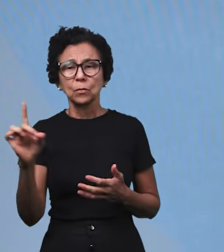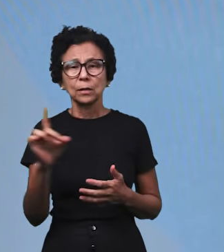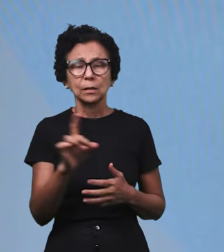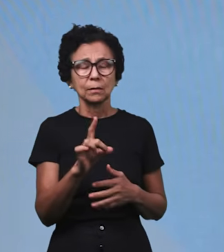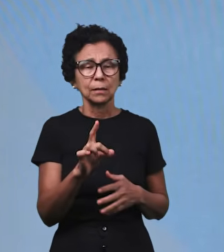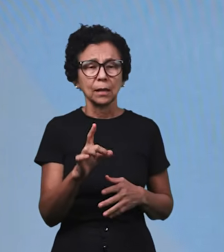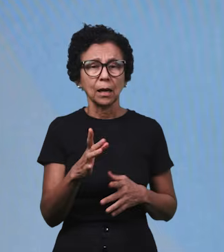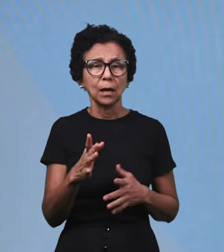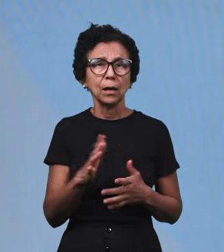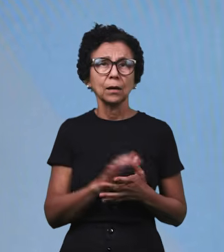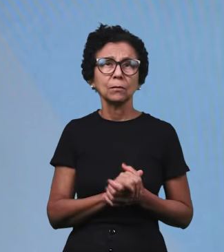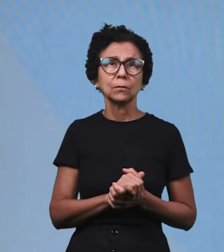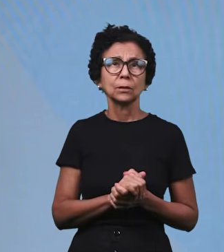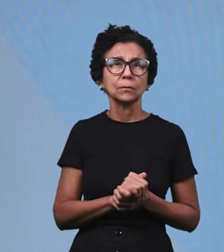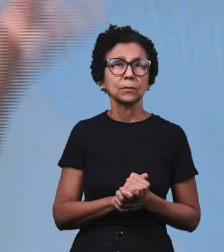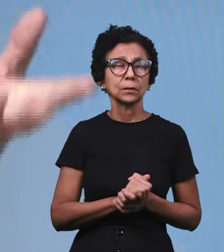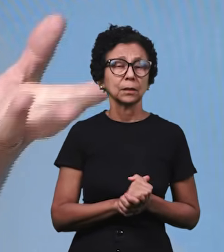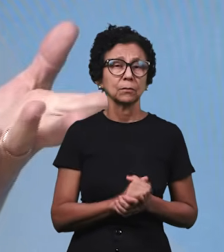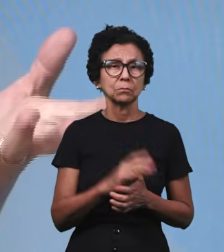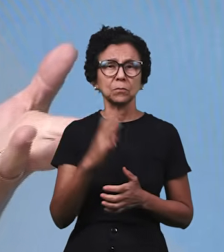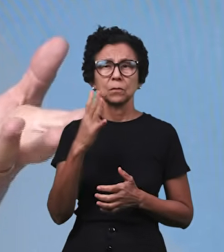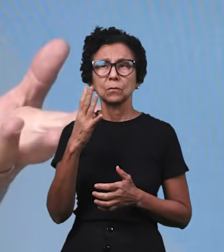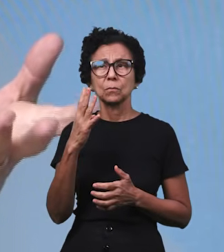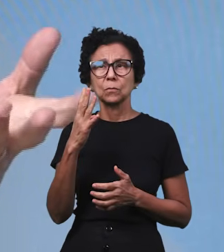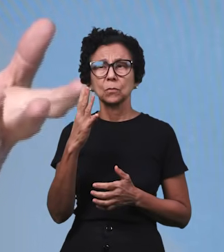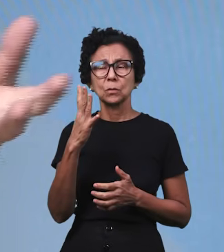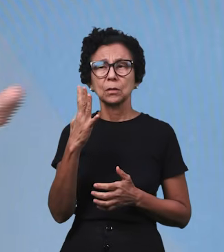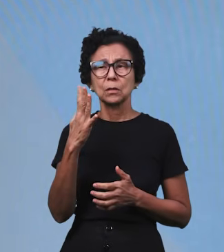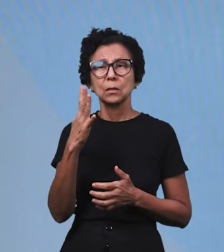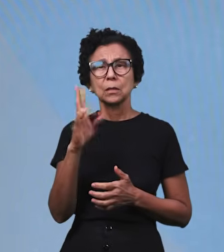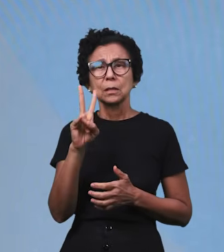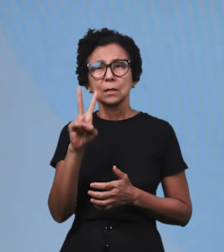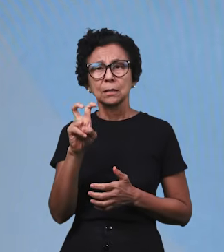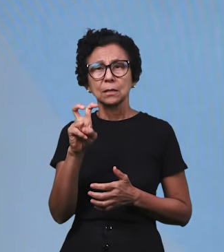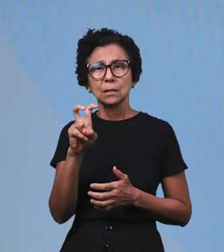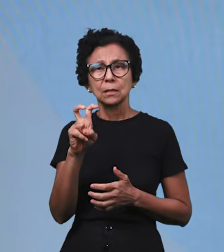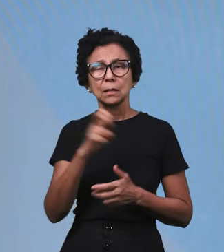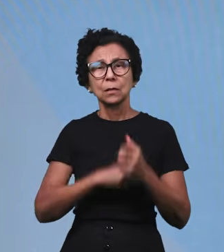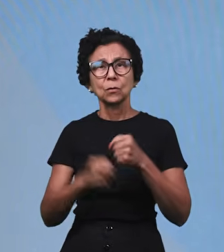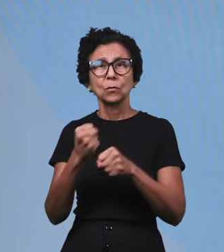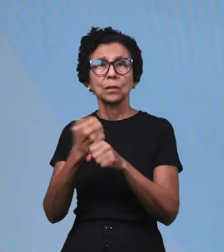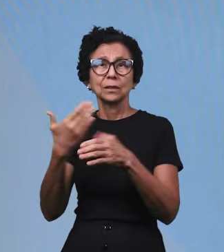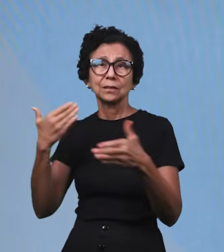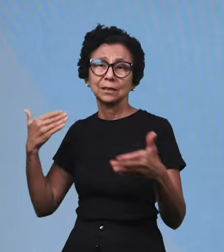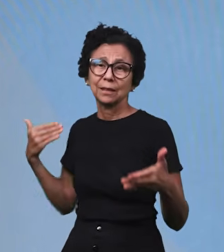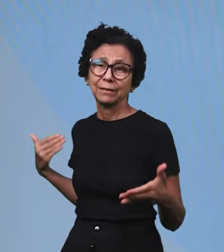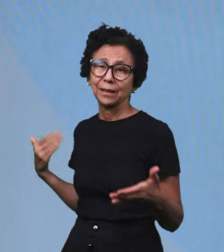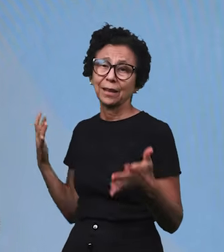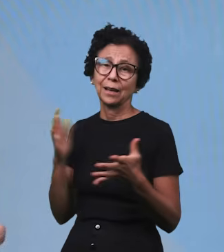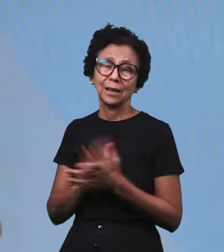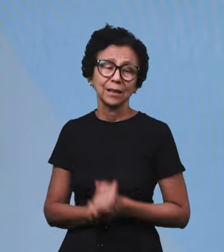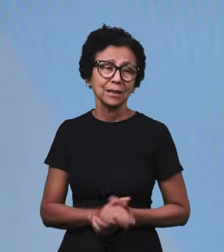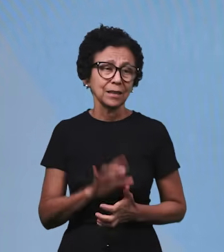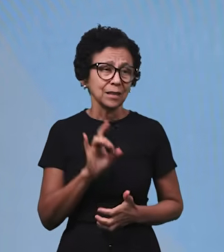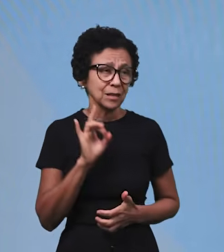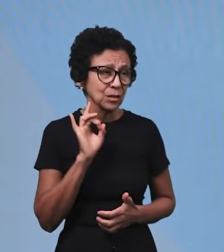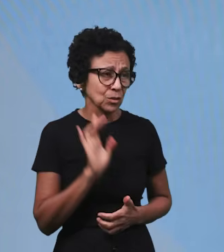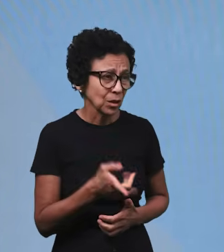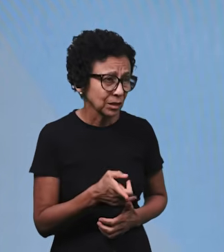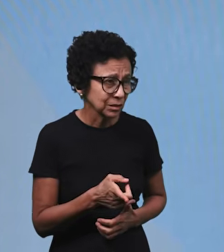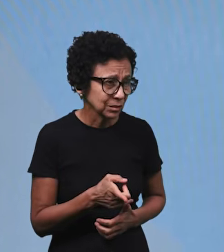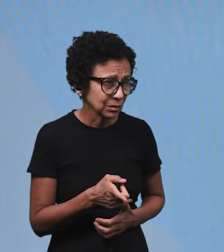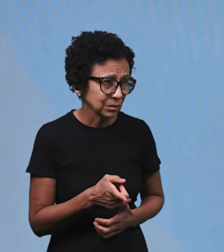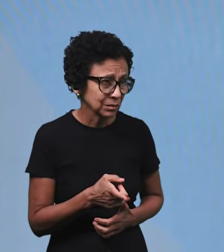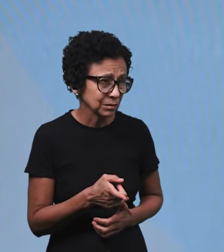20, 15, 10, 5 anos, até 5 anos atrás, e falava, é só isso que eu tenho que fazer? E a dieta é